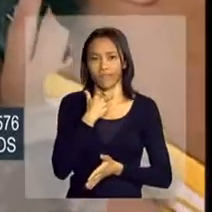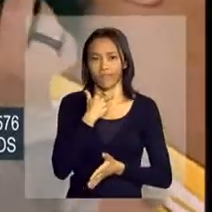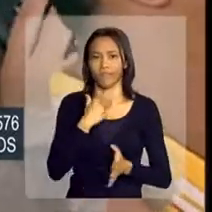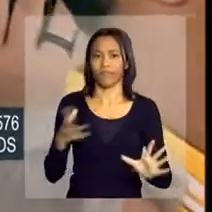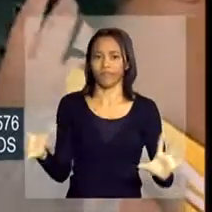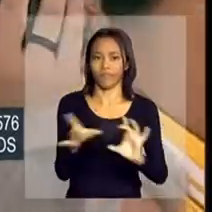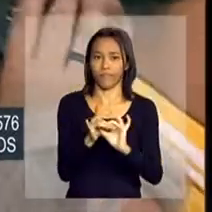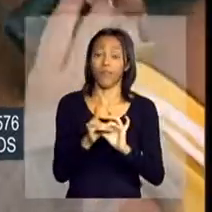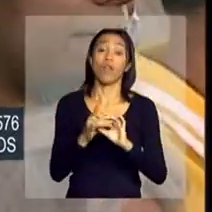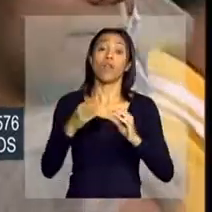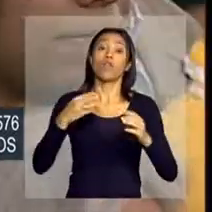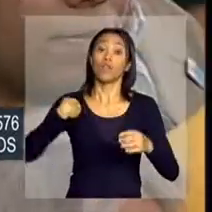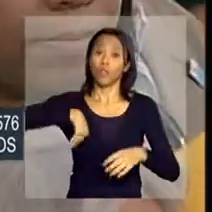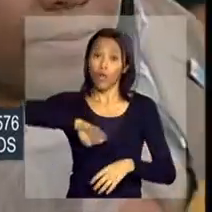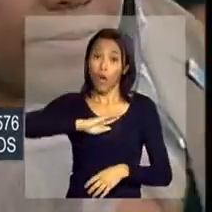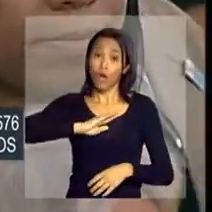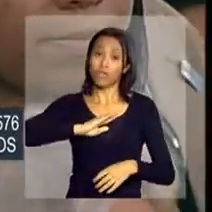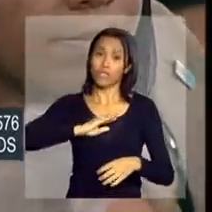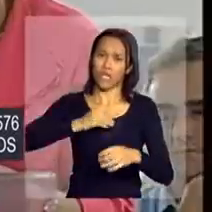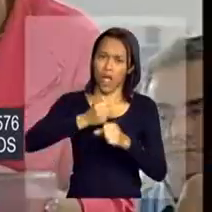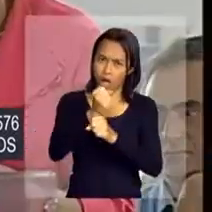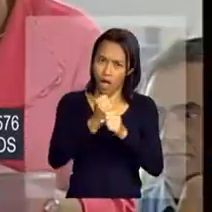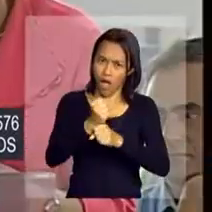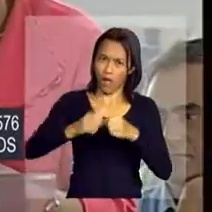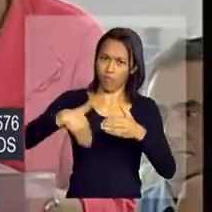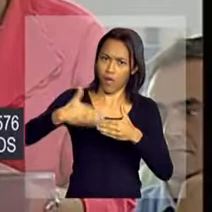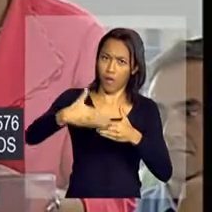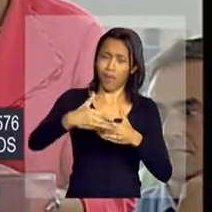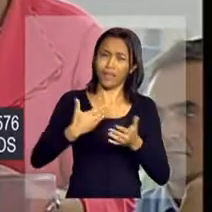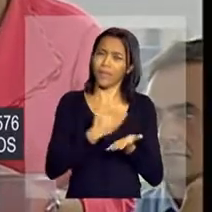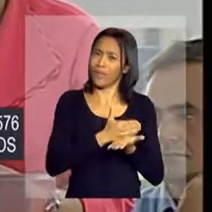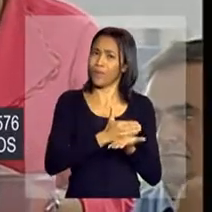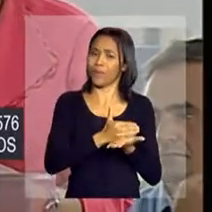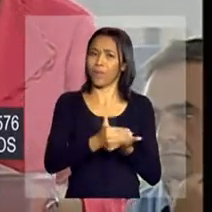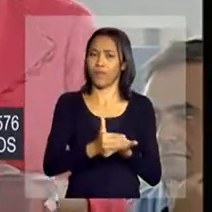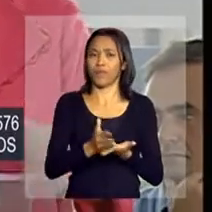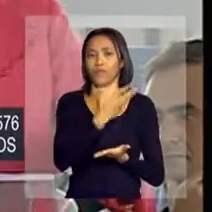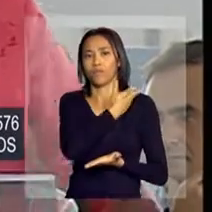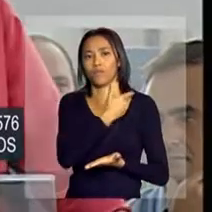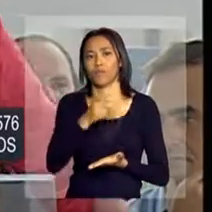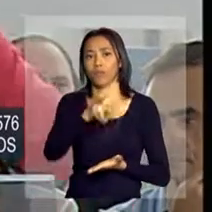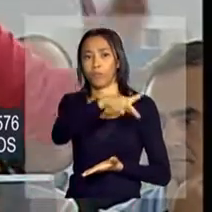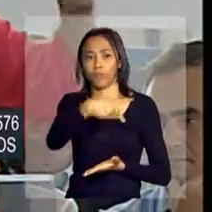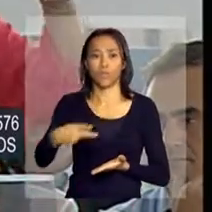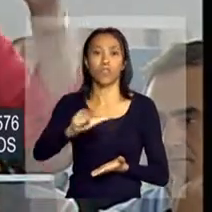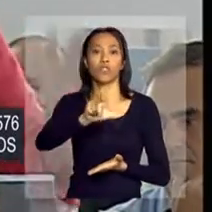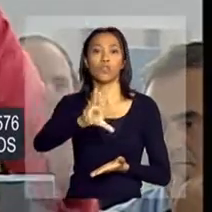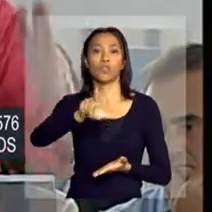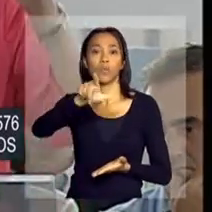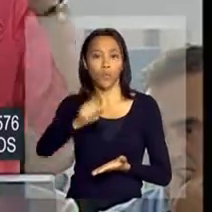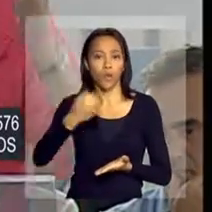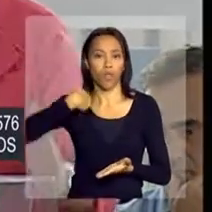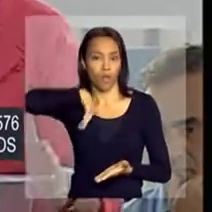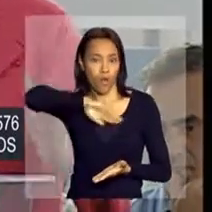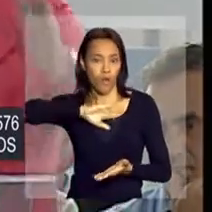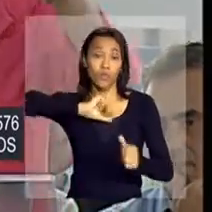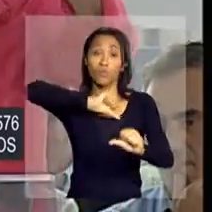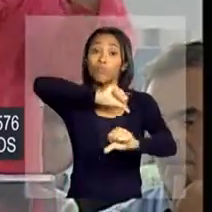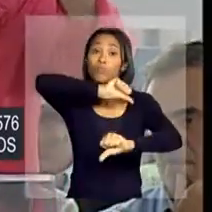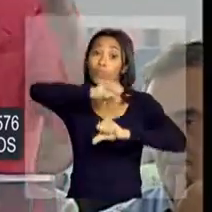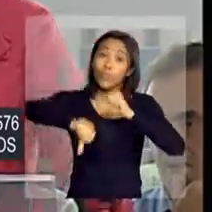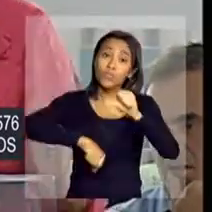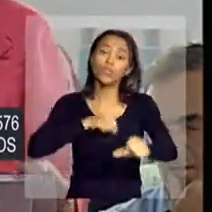nesses anos, desde o início do governo do presidente Lula, nós mudamos a forma